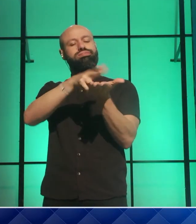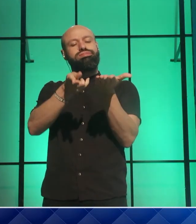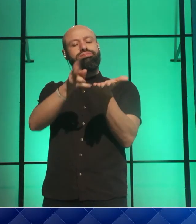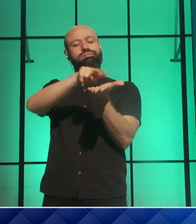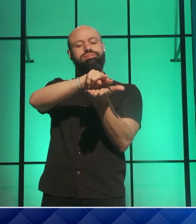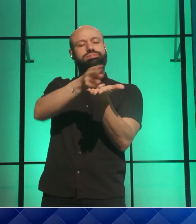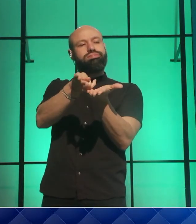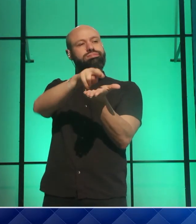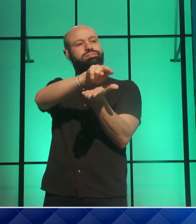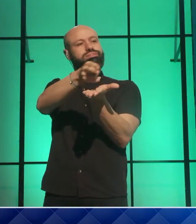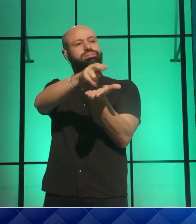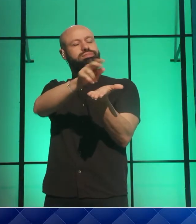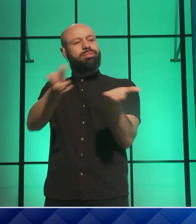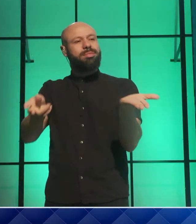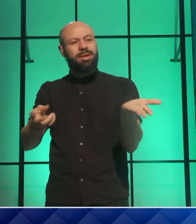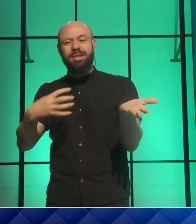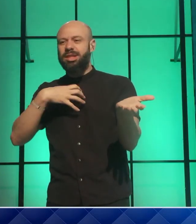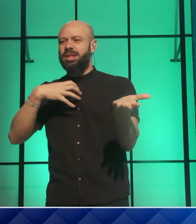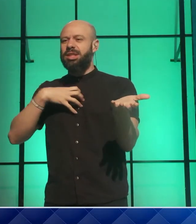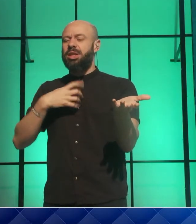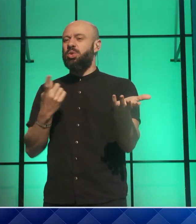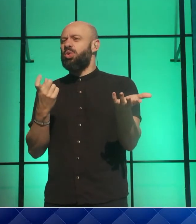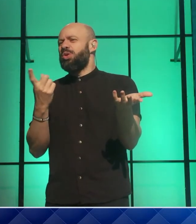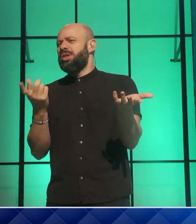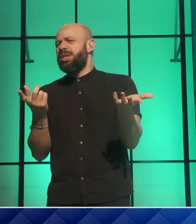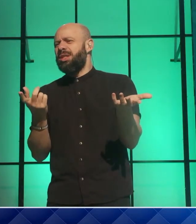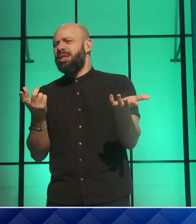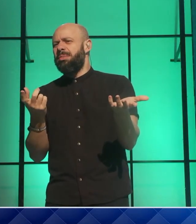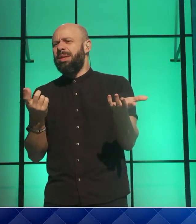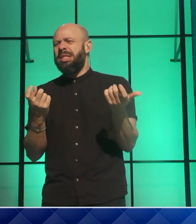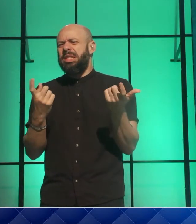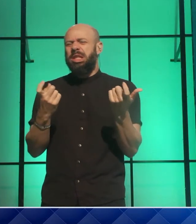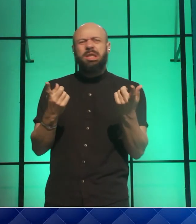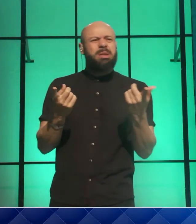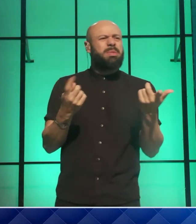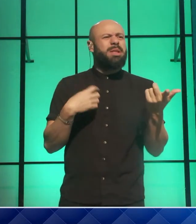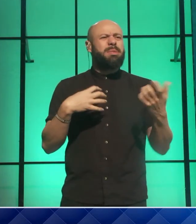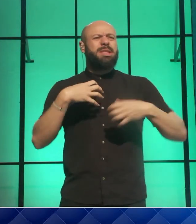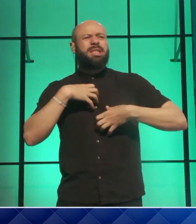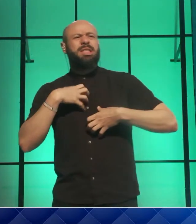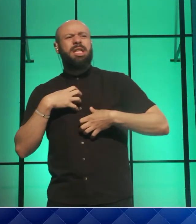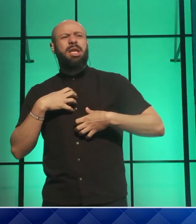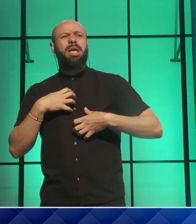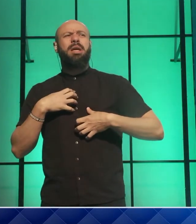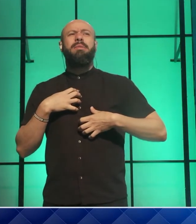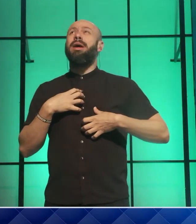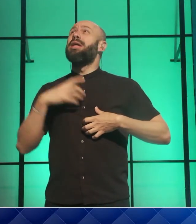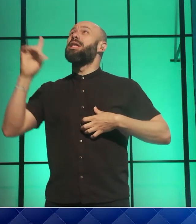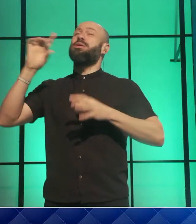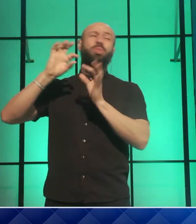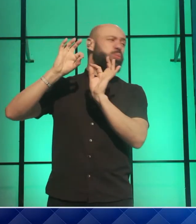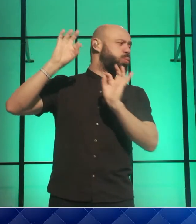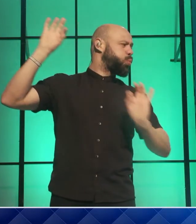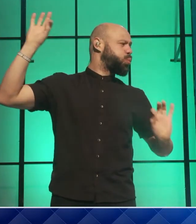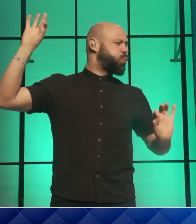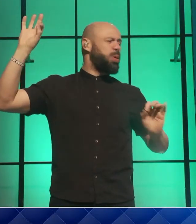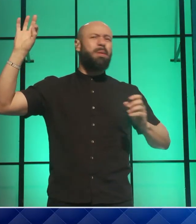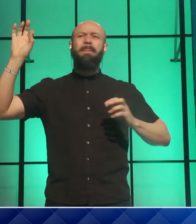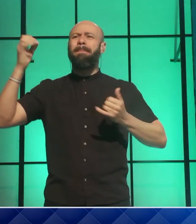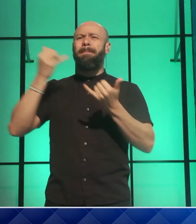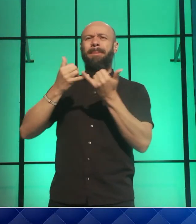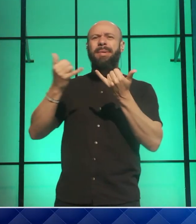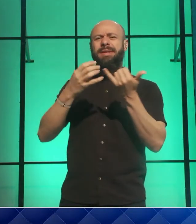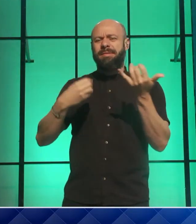outro. Eu estou me sentindo sozinho, isolado. Eu estou me sentindo longe de Deus. Parece que eu estou vivendo